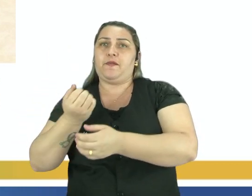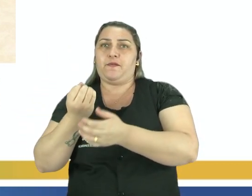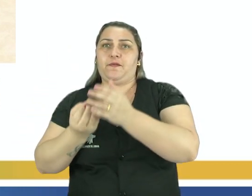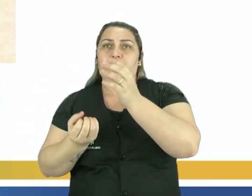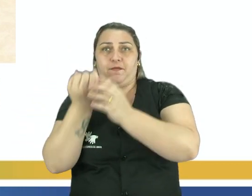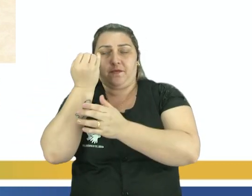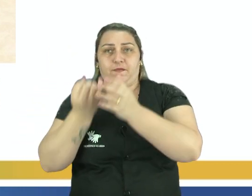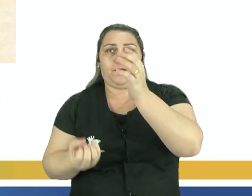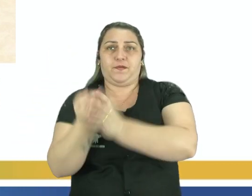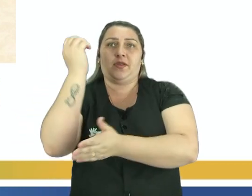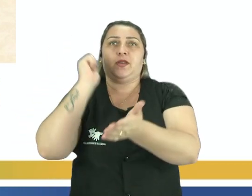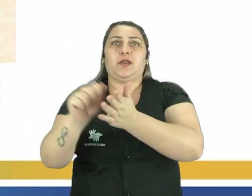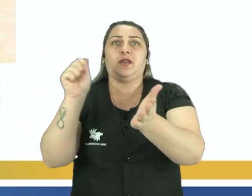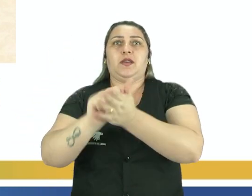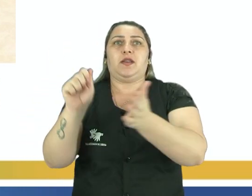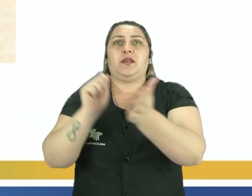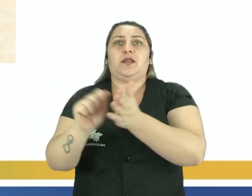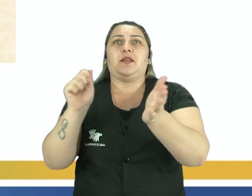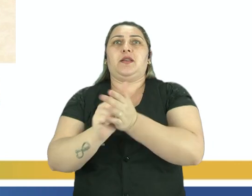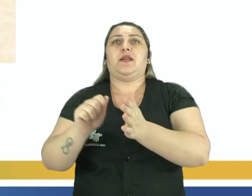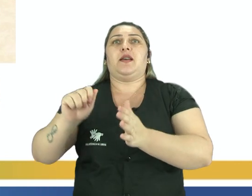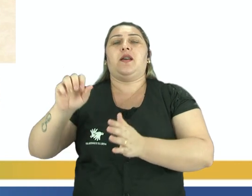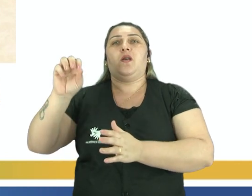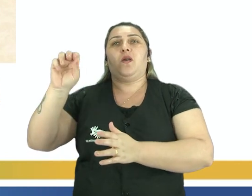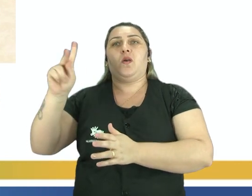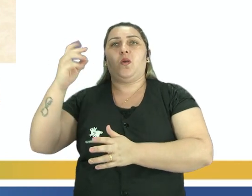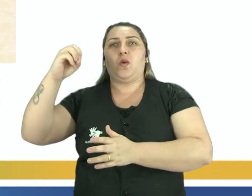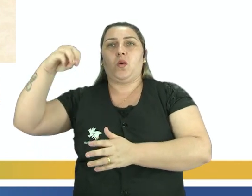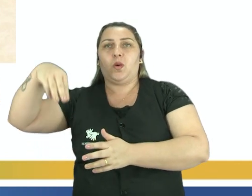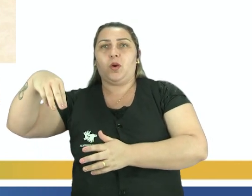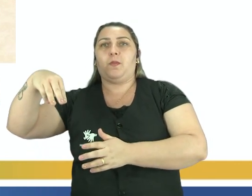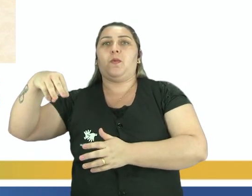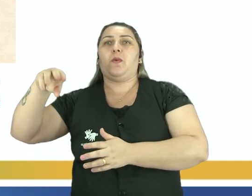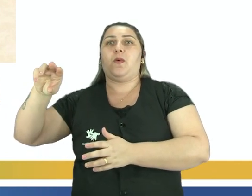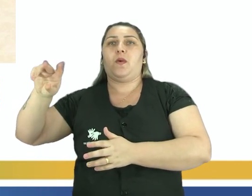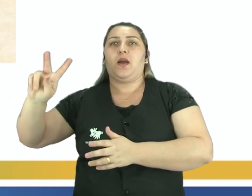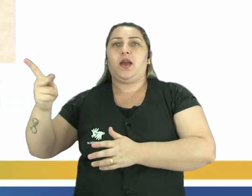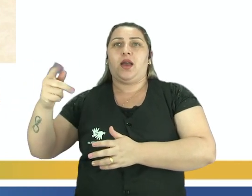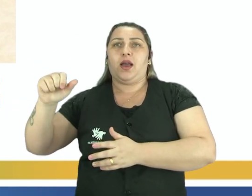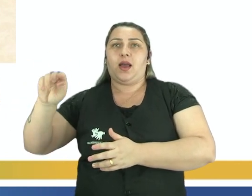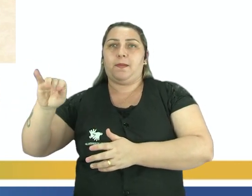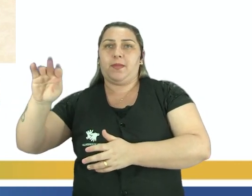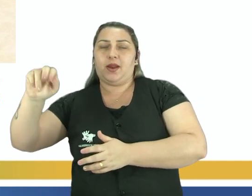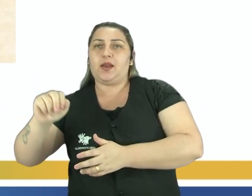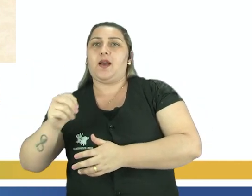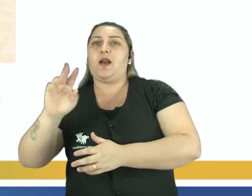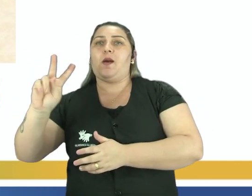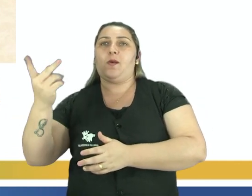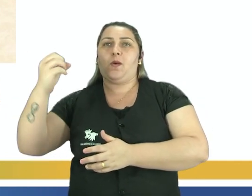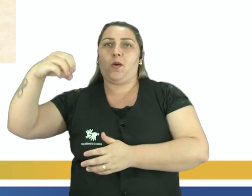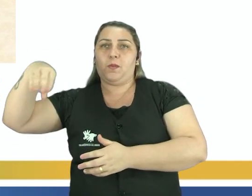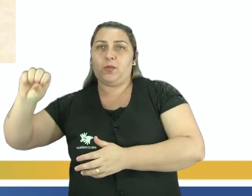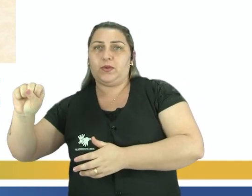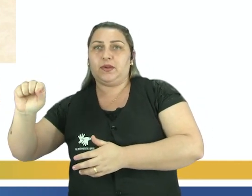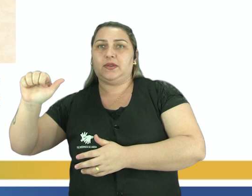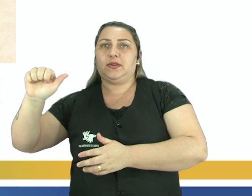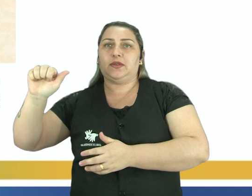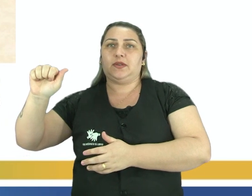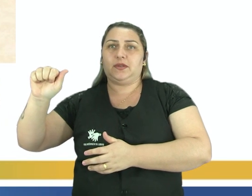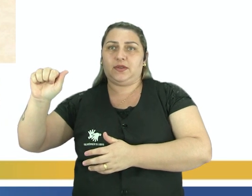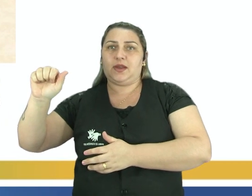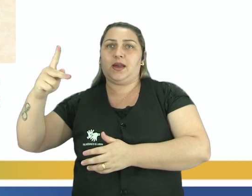do Australopithecus, né, o Homo habilis, né, o Homo erectus, o Homo neandertal, o Homo sapiens sapiens, Homo sapiens e Homo sapiens